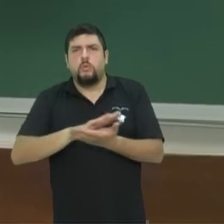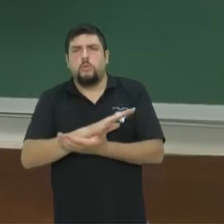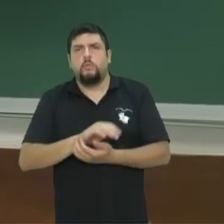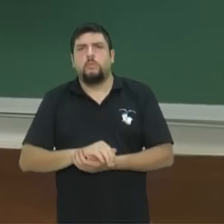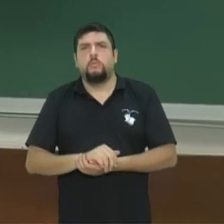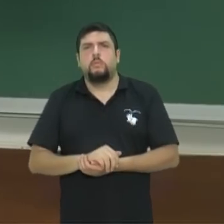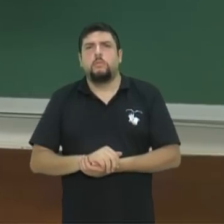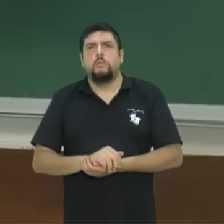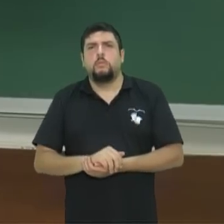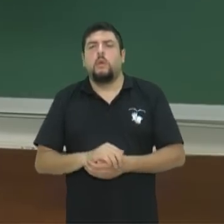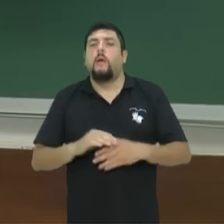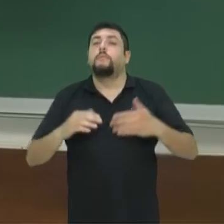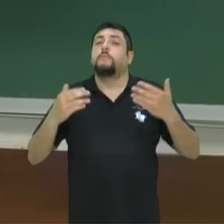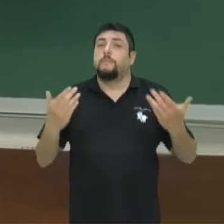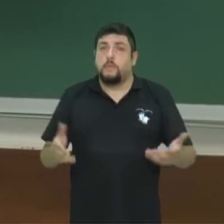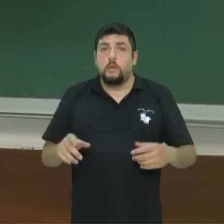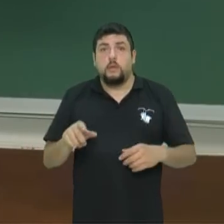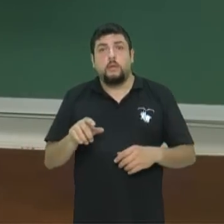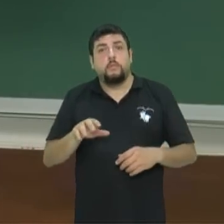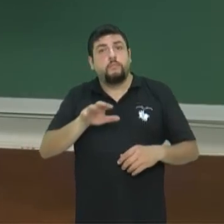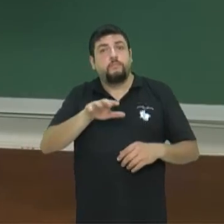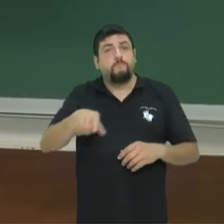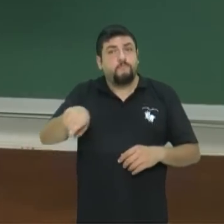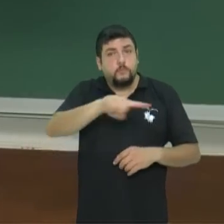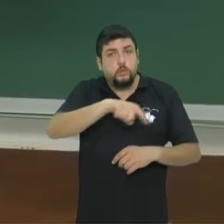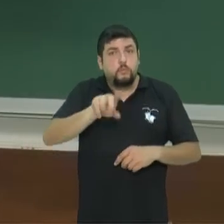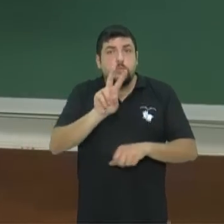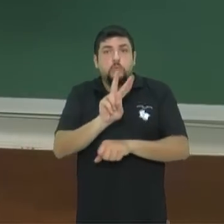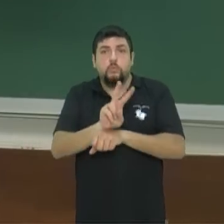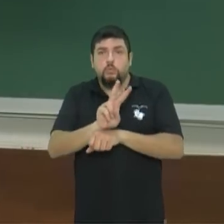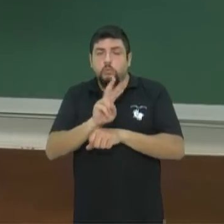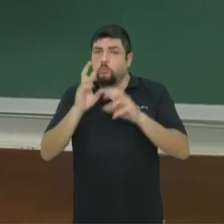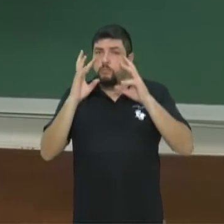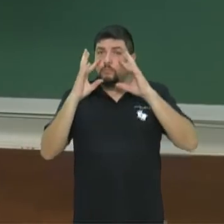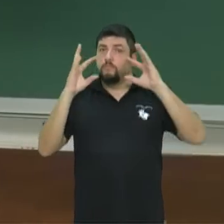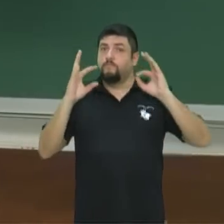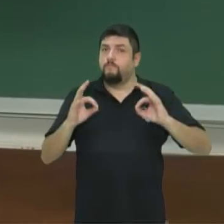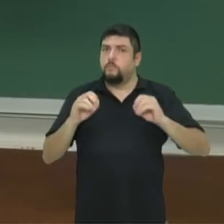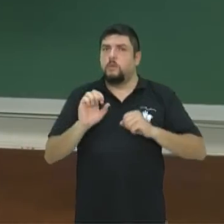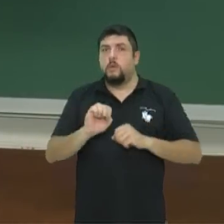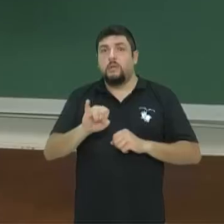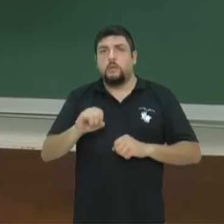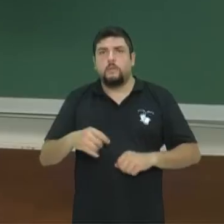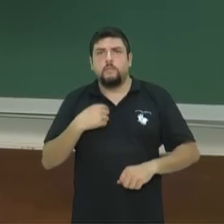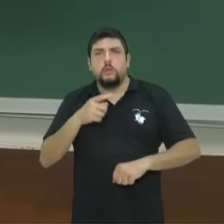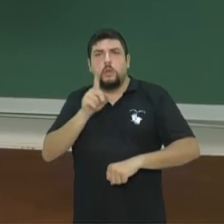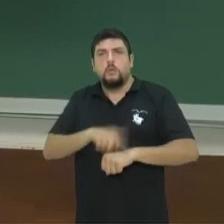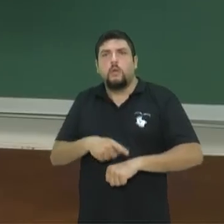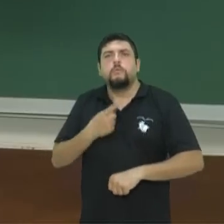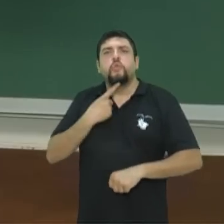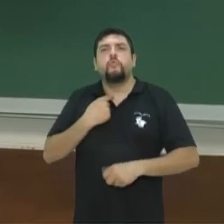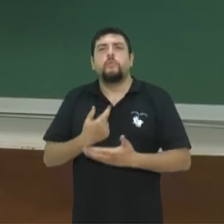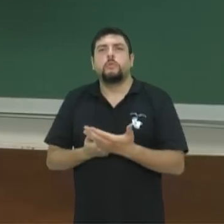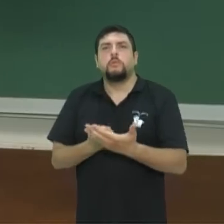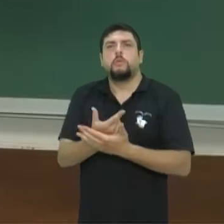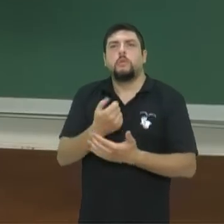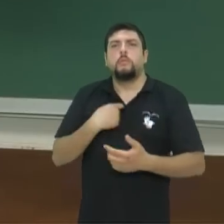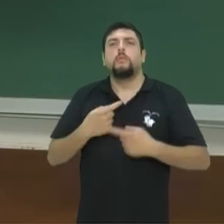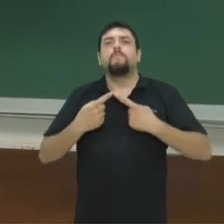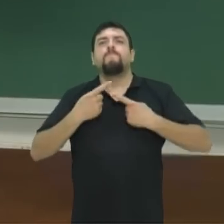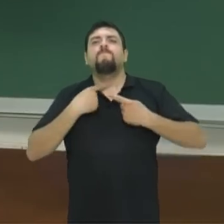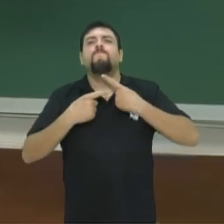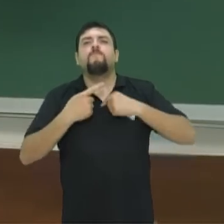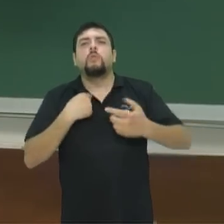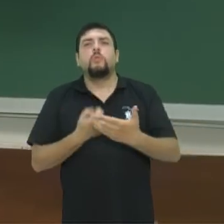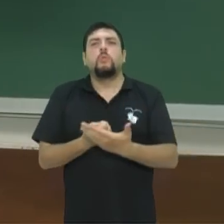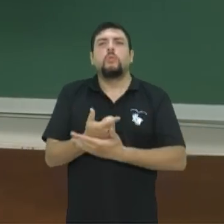acontecer. Então tem que ficar alerta, tem que ficar esperto, tomar cuidado, né? Quando dá aquele ímpeto consumista, né? Aquele desejo enorme de